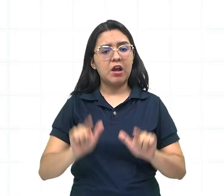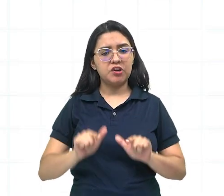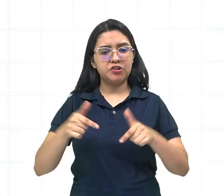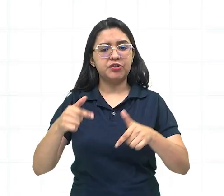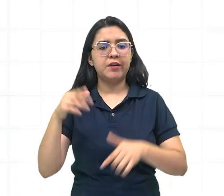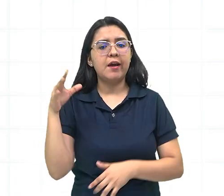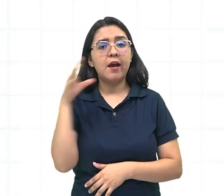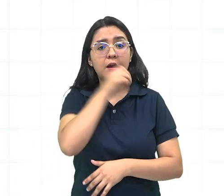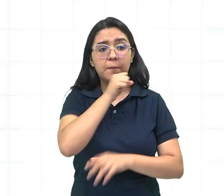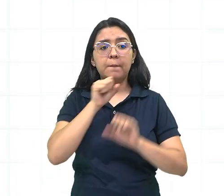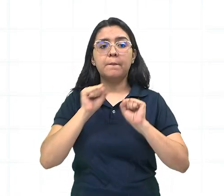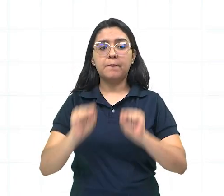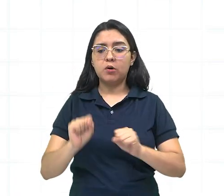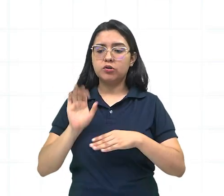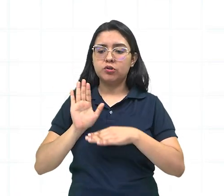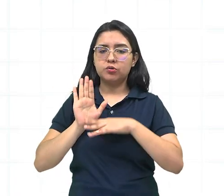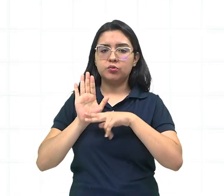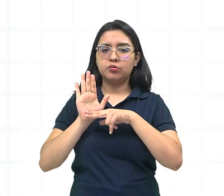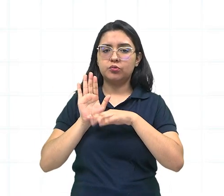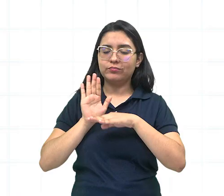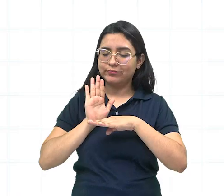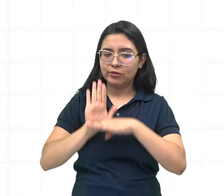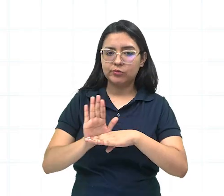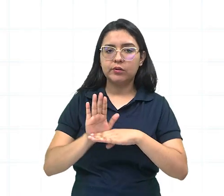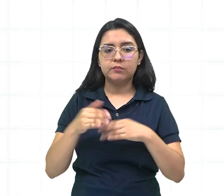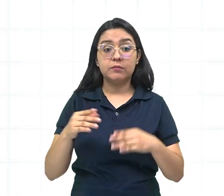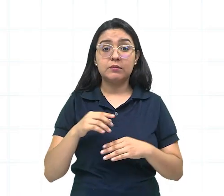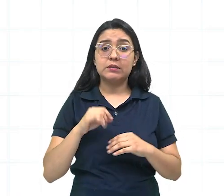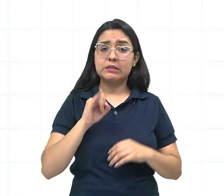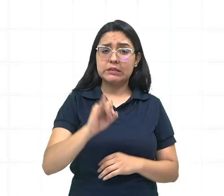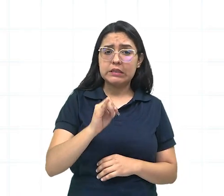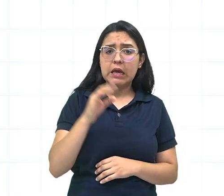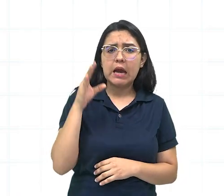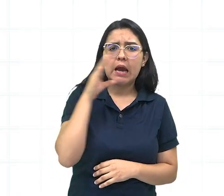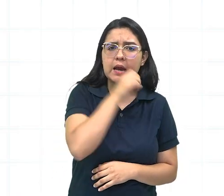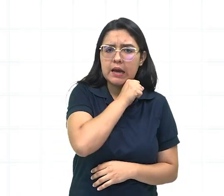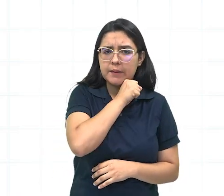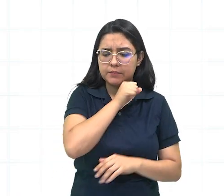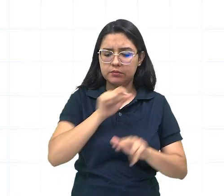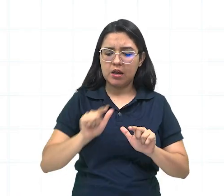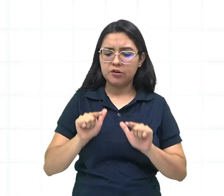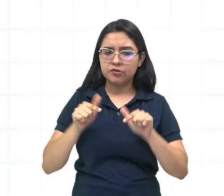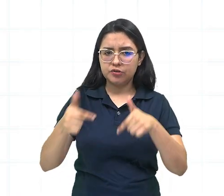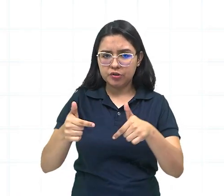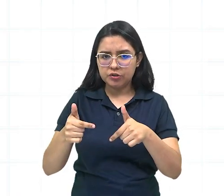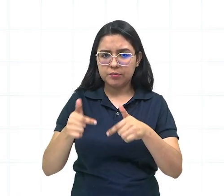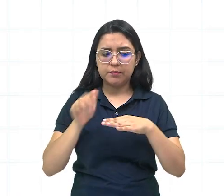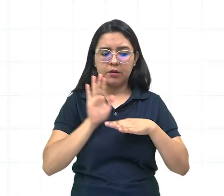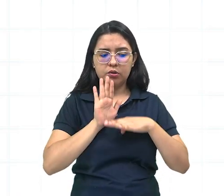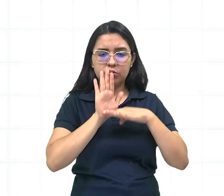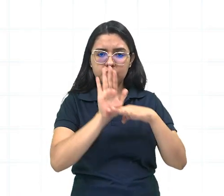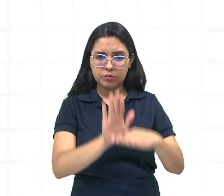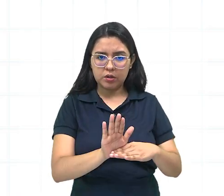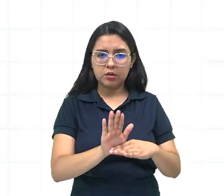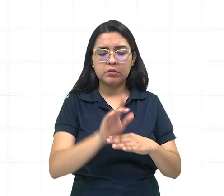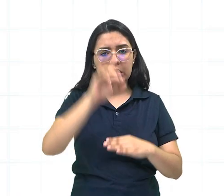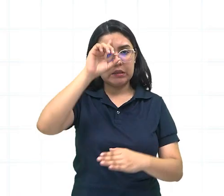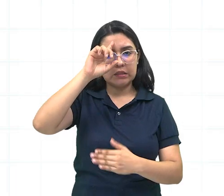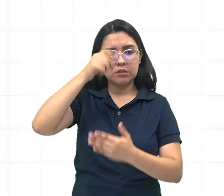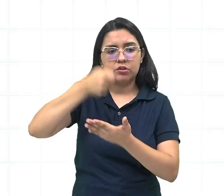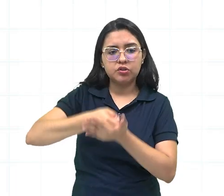intervenção que pode salvar vidas. Quanto mais rápido você agir, quanto mais rápido você tomar